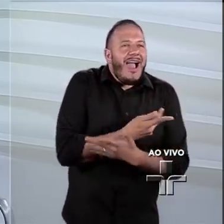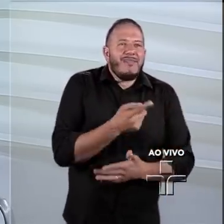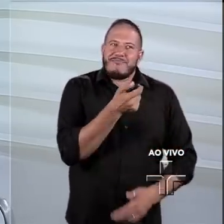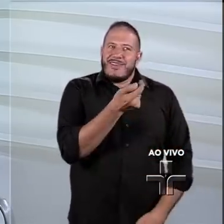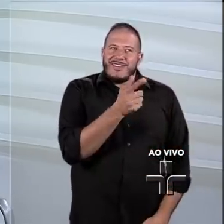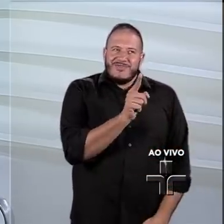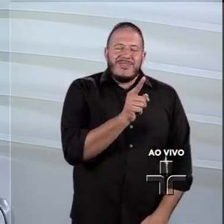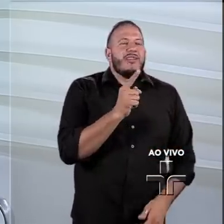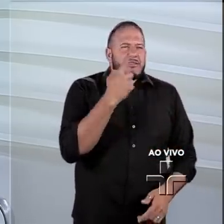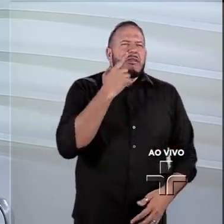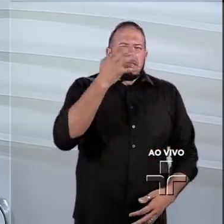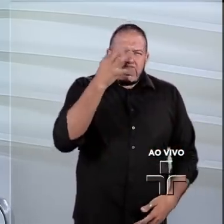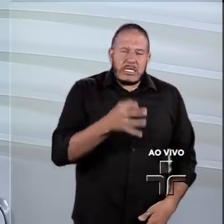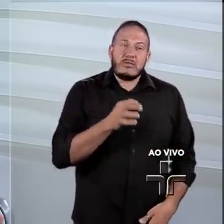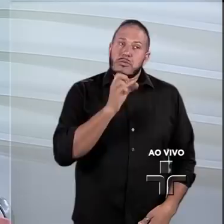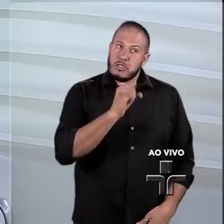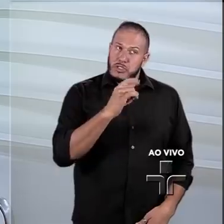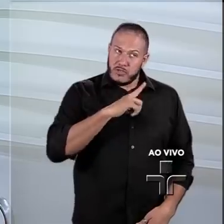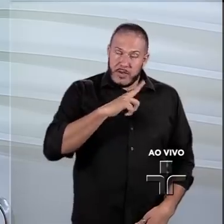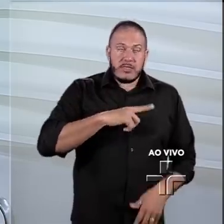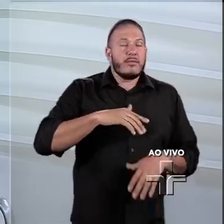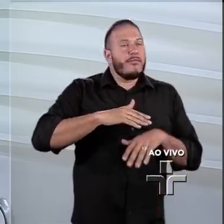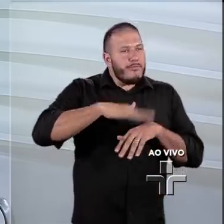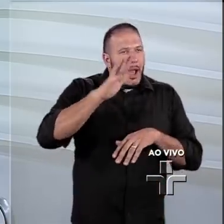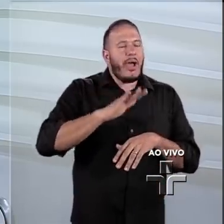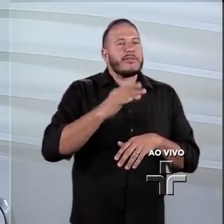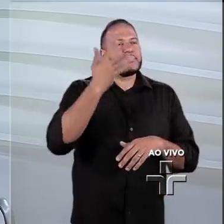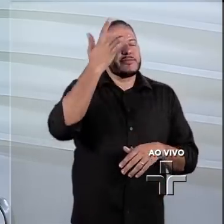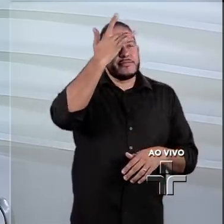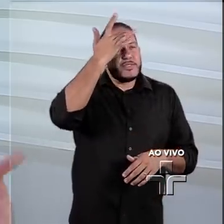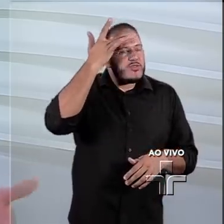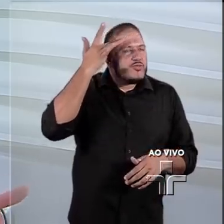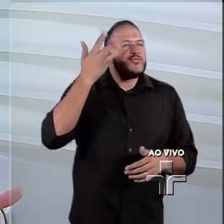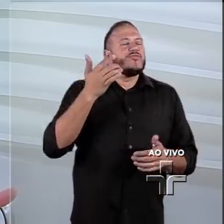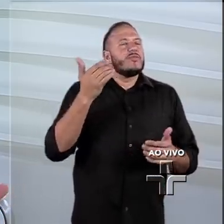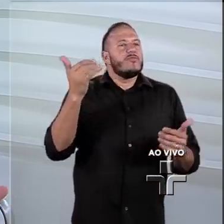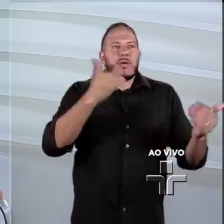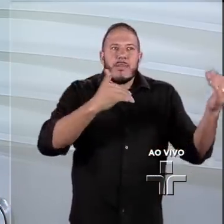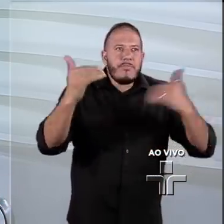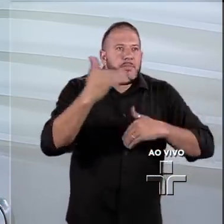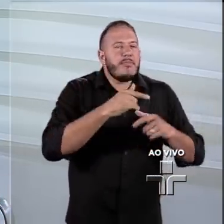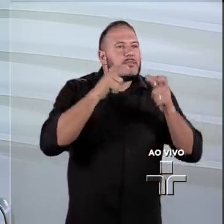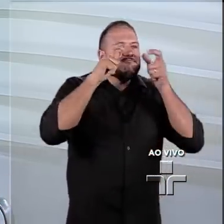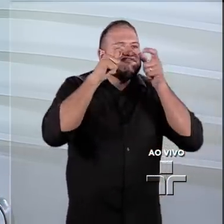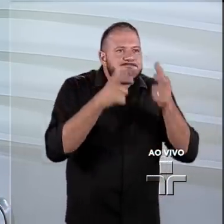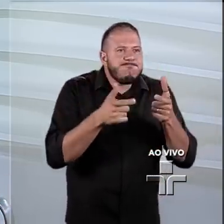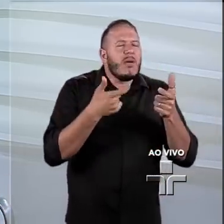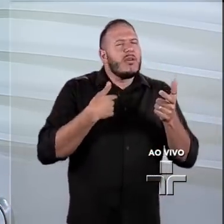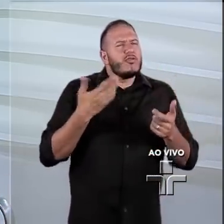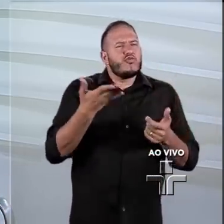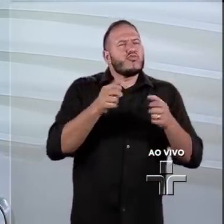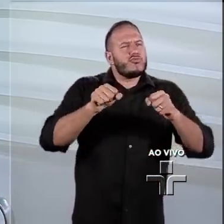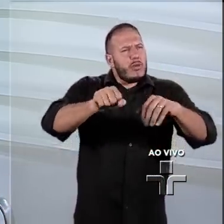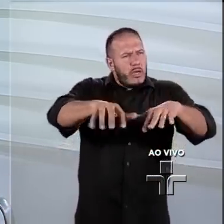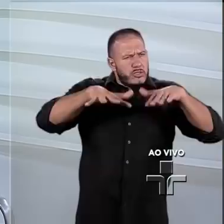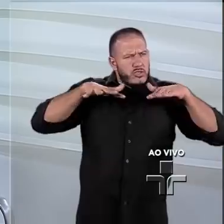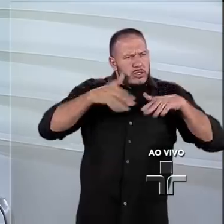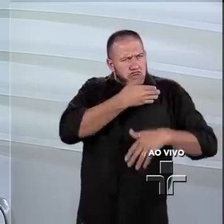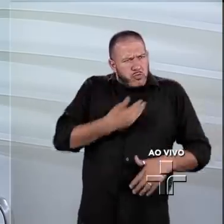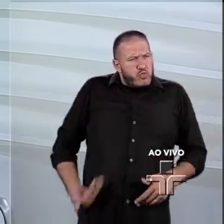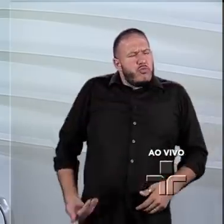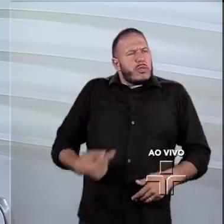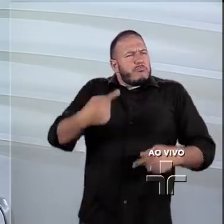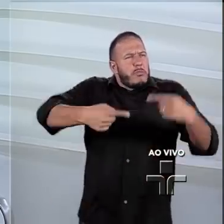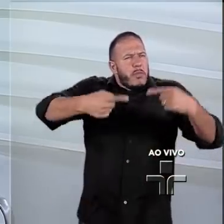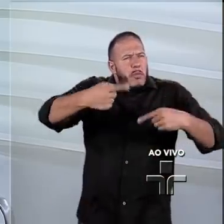que talvez se tivesse tido mais participação, ou participação mais qualificada nas audiências públicas, discutiram esses